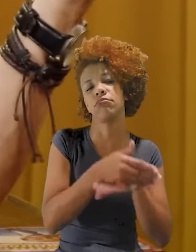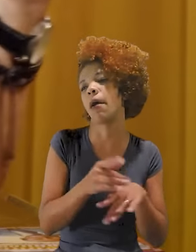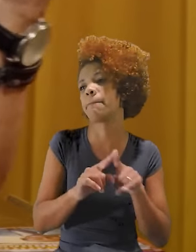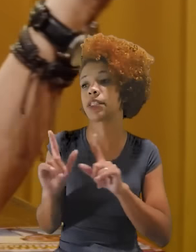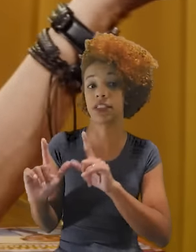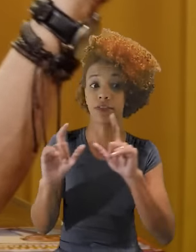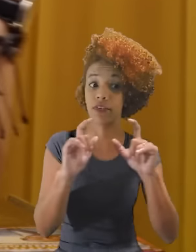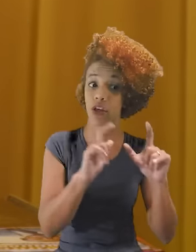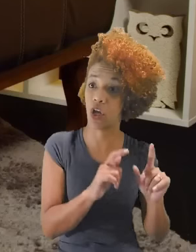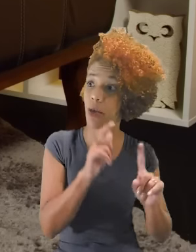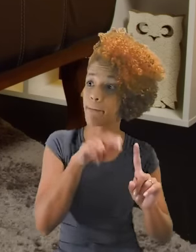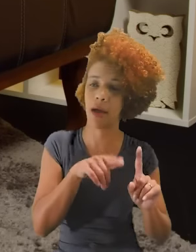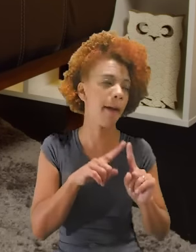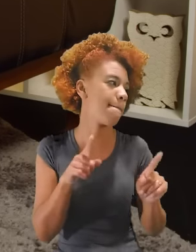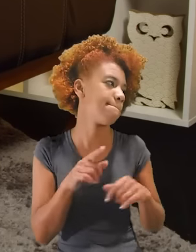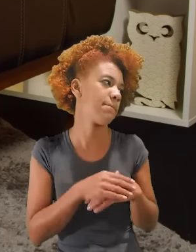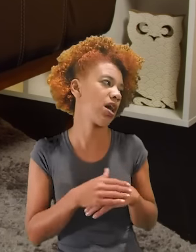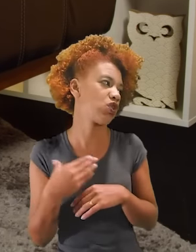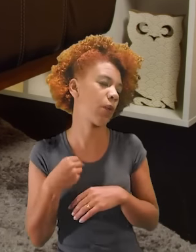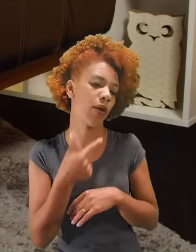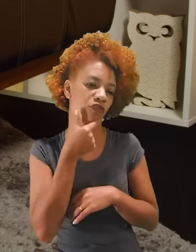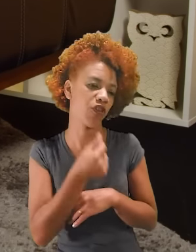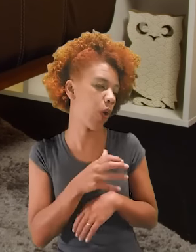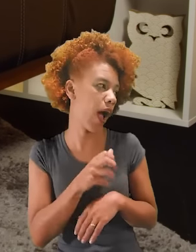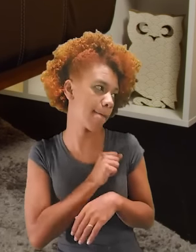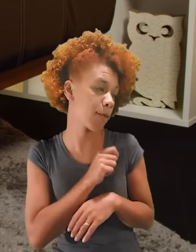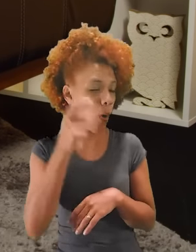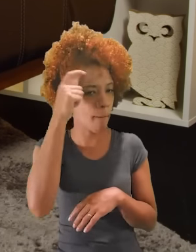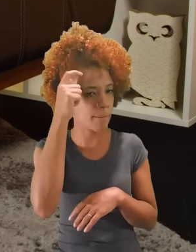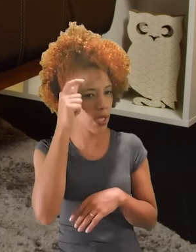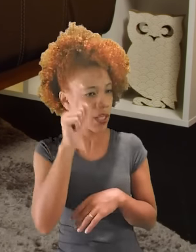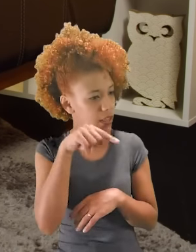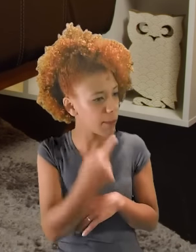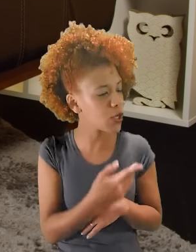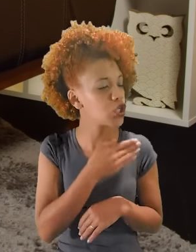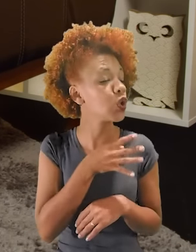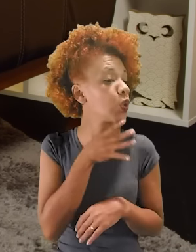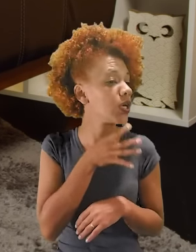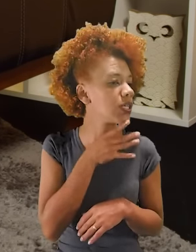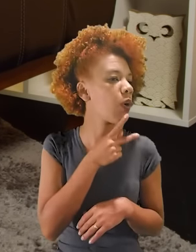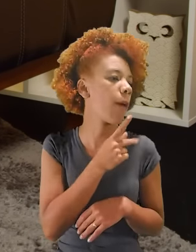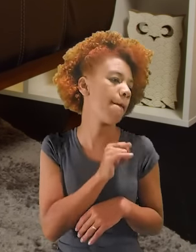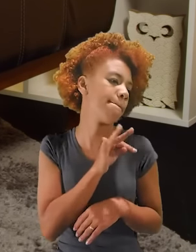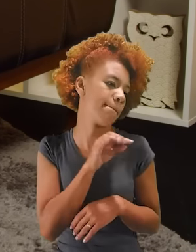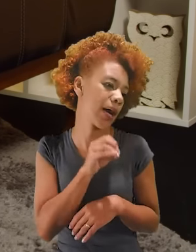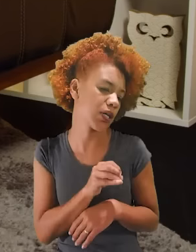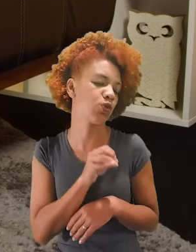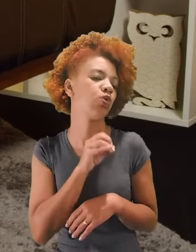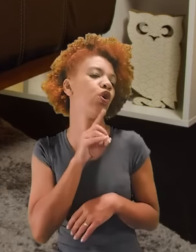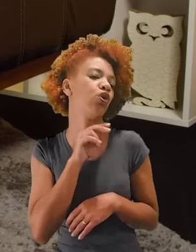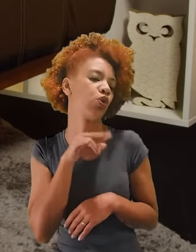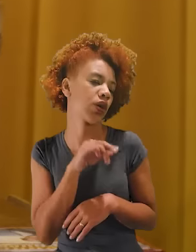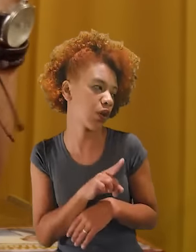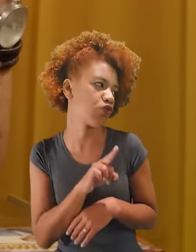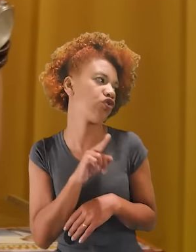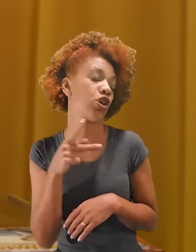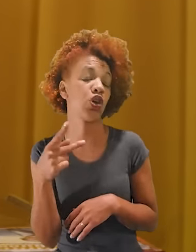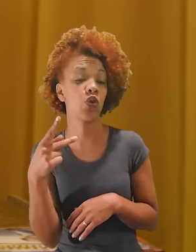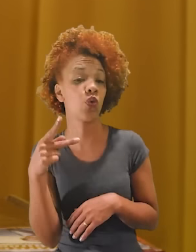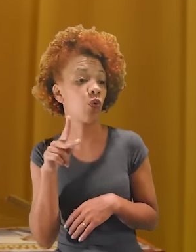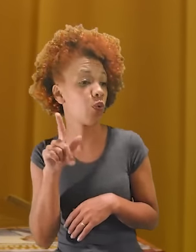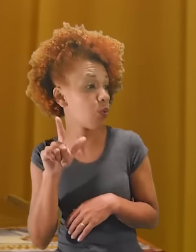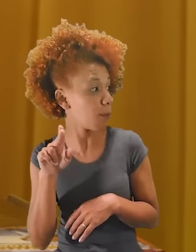Você vai lá tirar mas foto com os personagens... Meu filho amou o Mickey até conhecer o Pato Donald. Até conhecer o Pluto. Eu, né, que já sou velho,